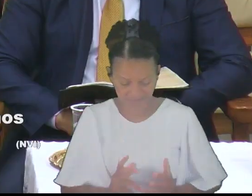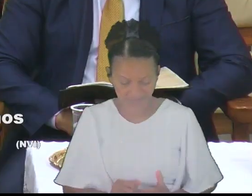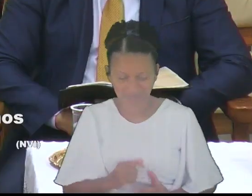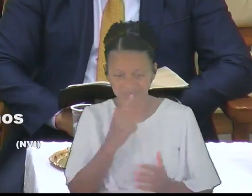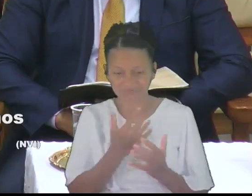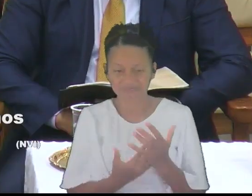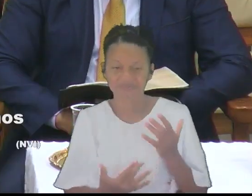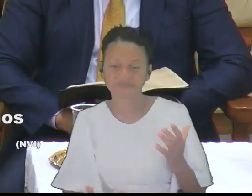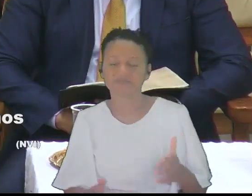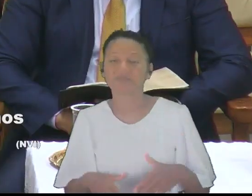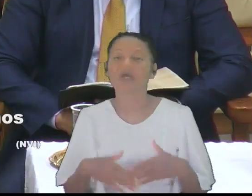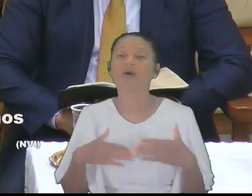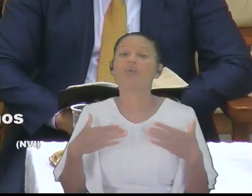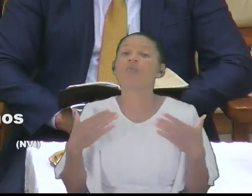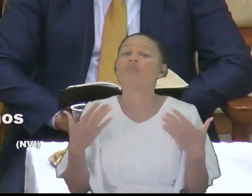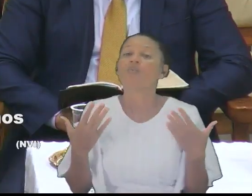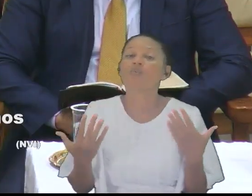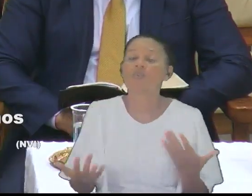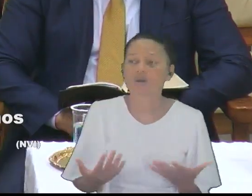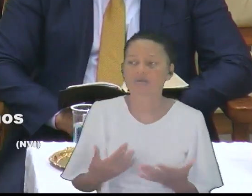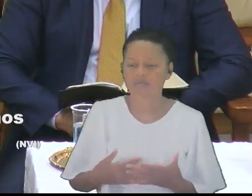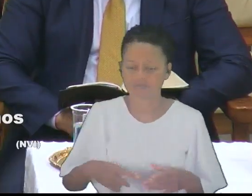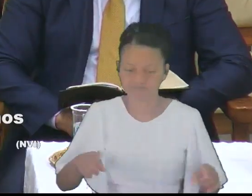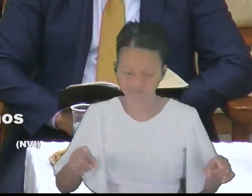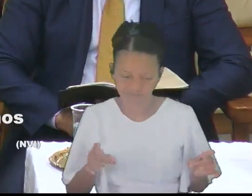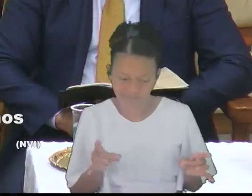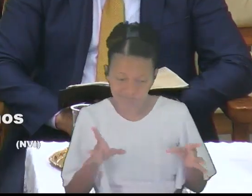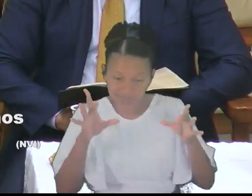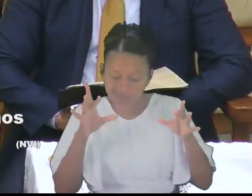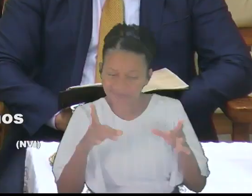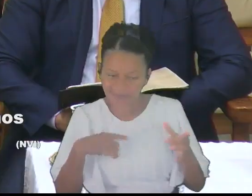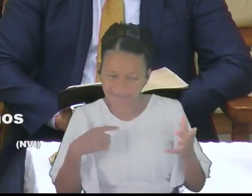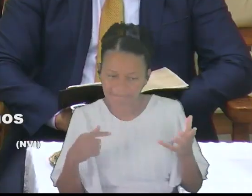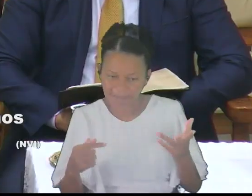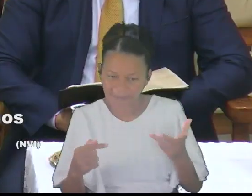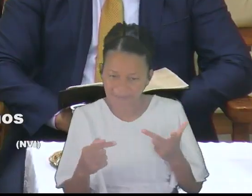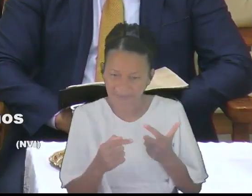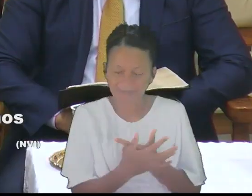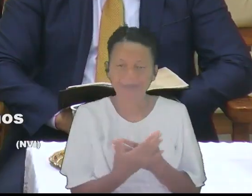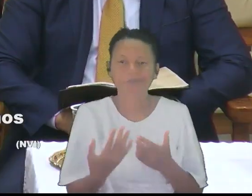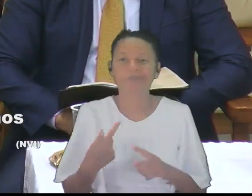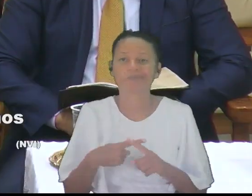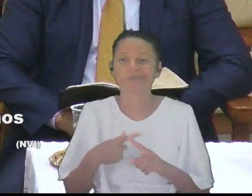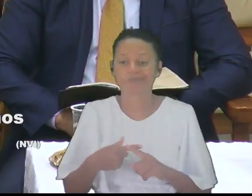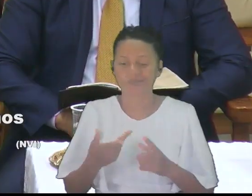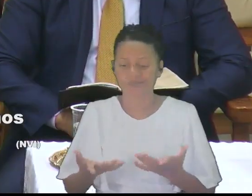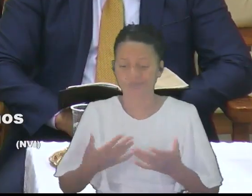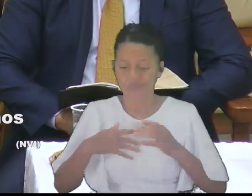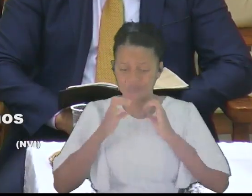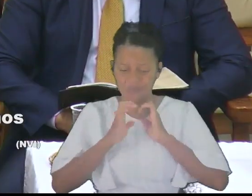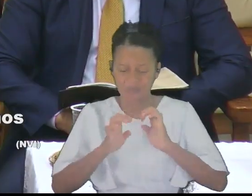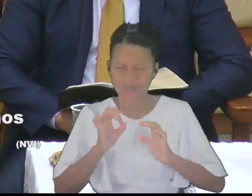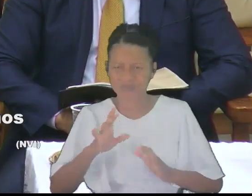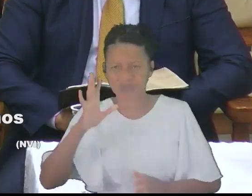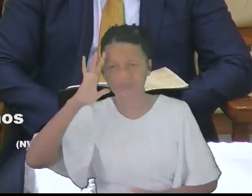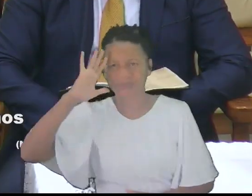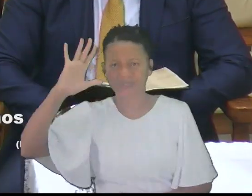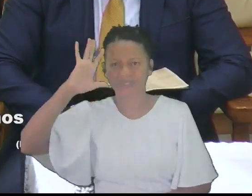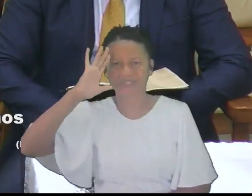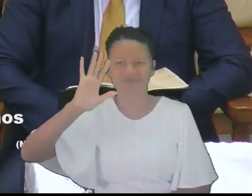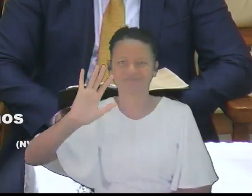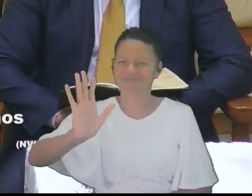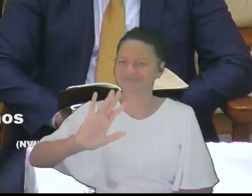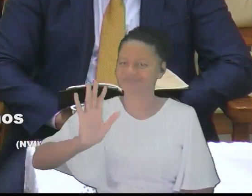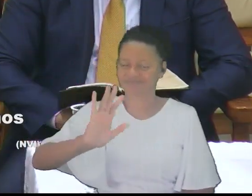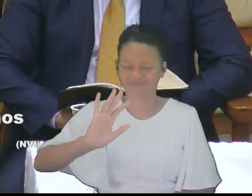é que quais são as evidências? Aleluia, porque o evangelho não é só teoria. O evangelho, ele